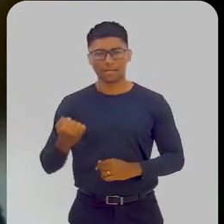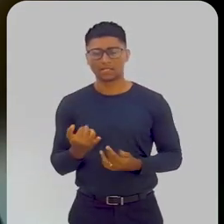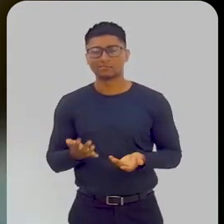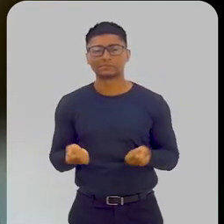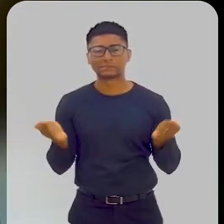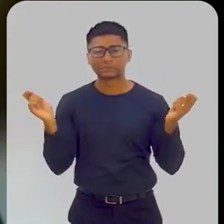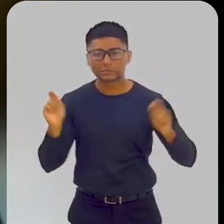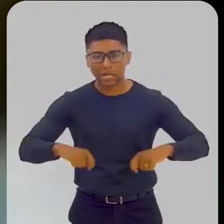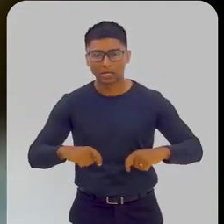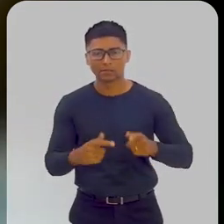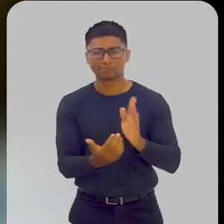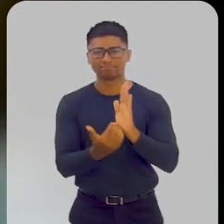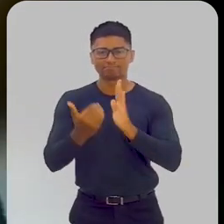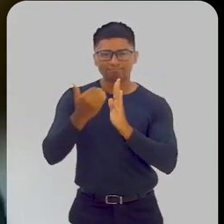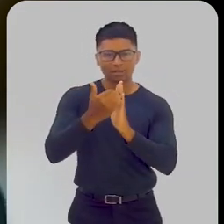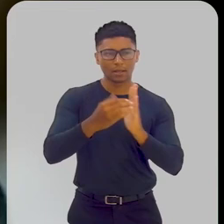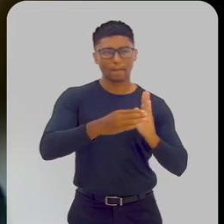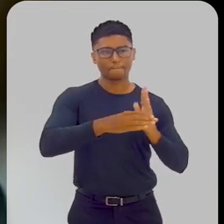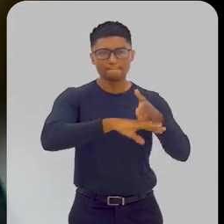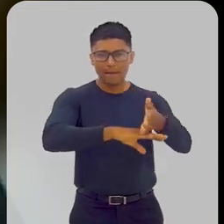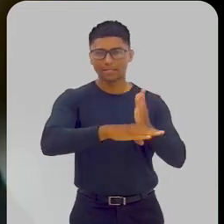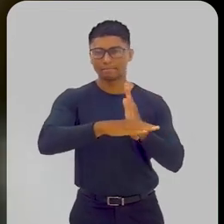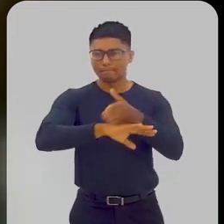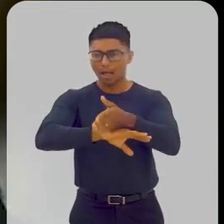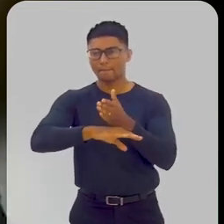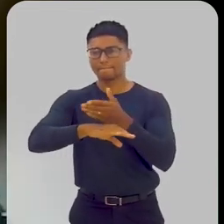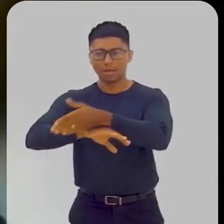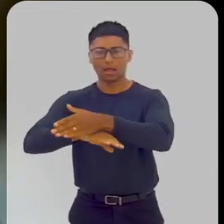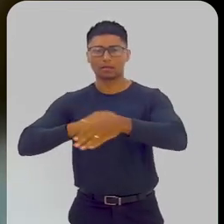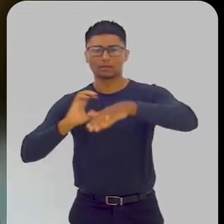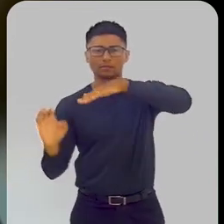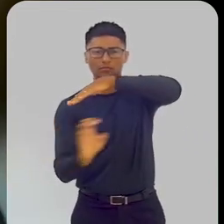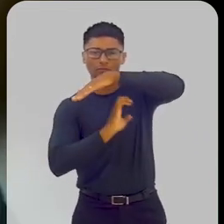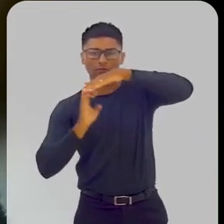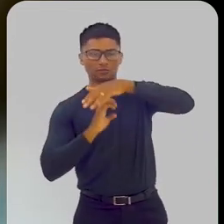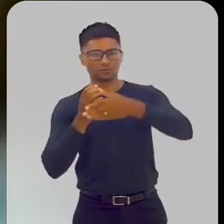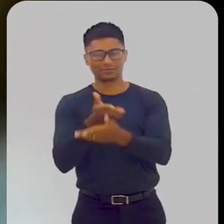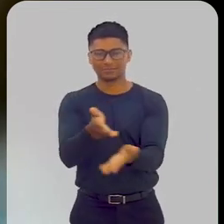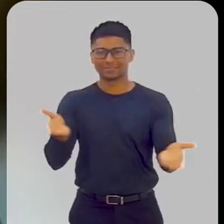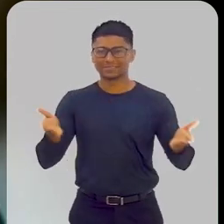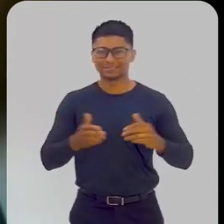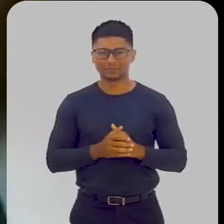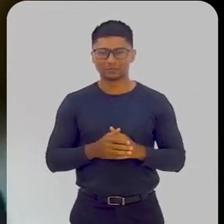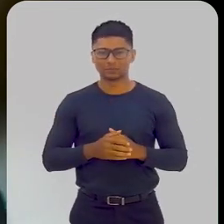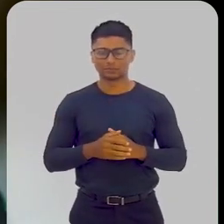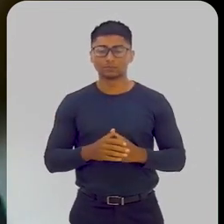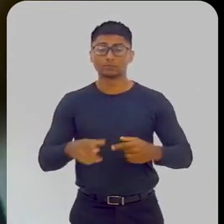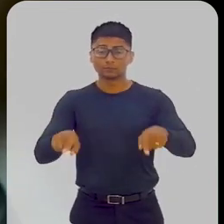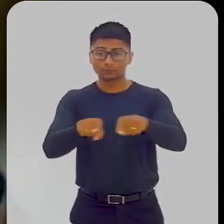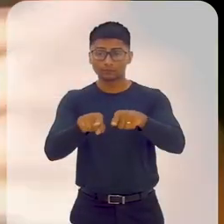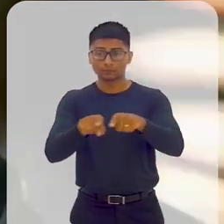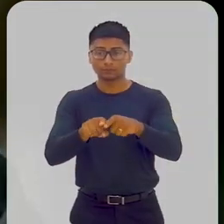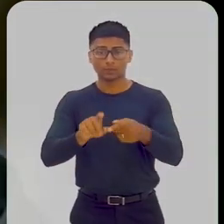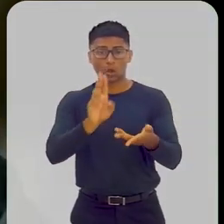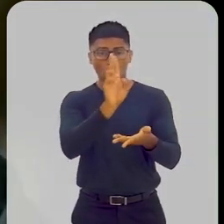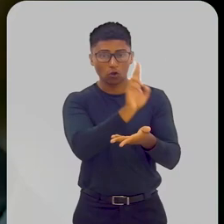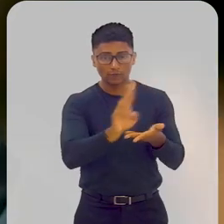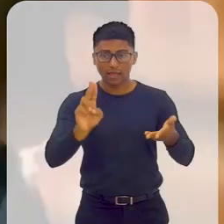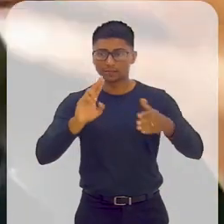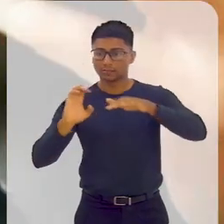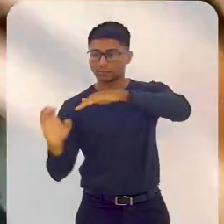à FAPERJ ampliar a sua participação no, na subvenção das empresas, na